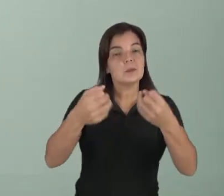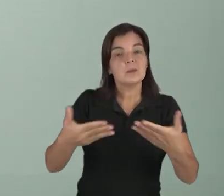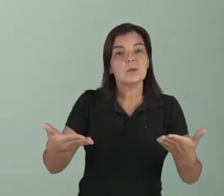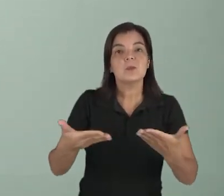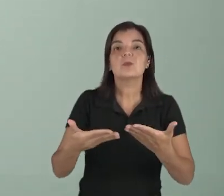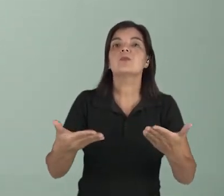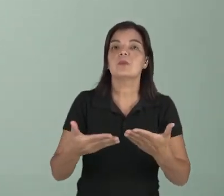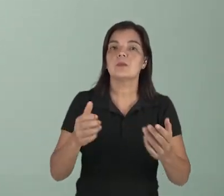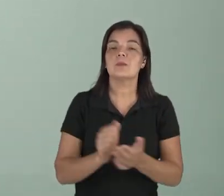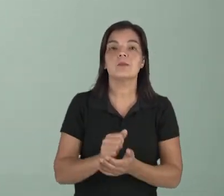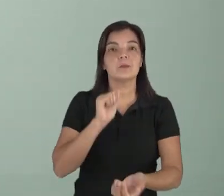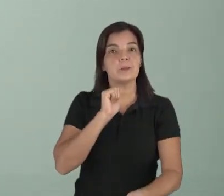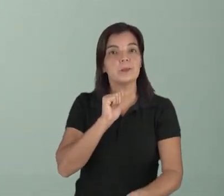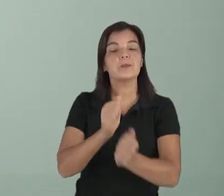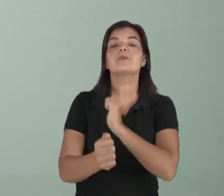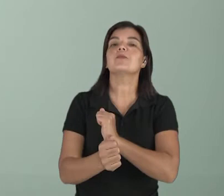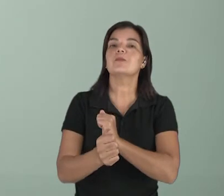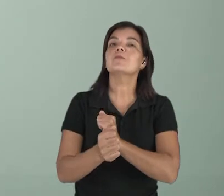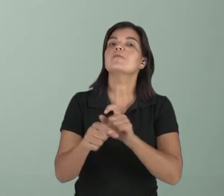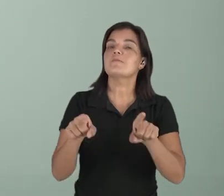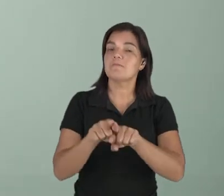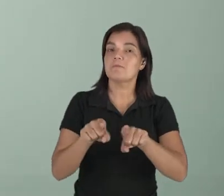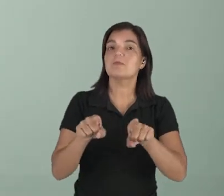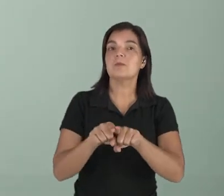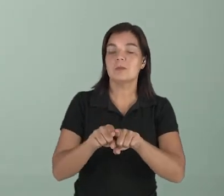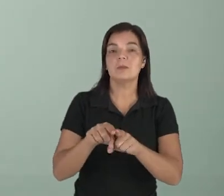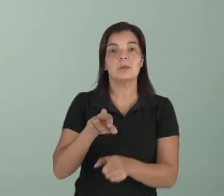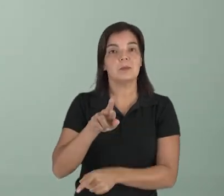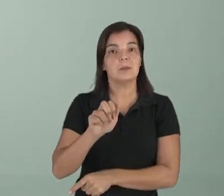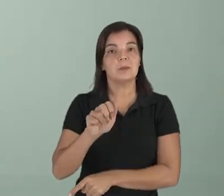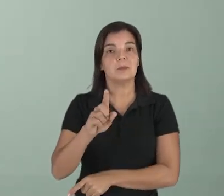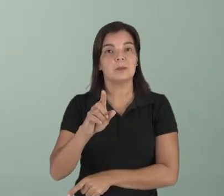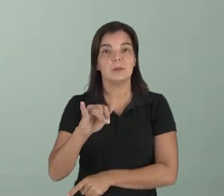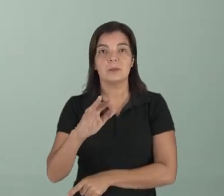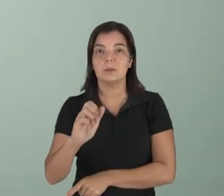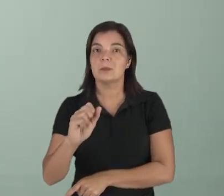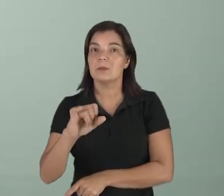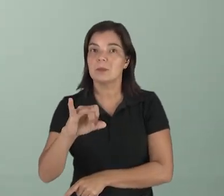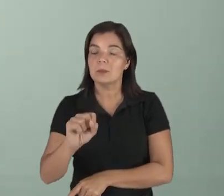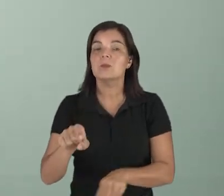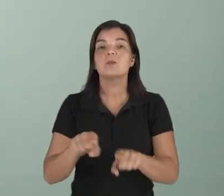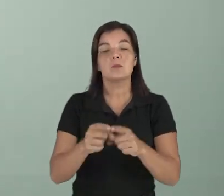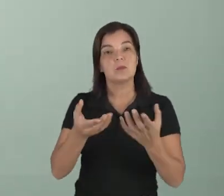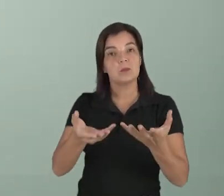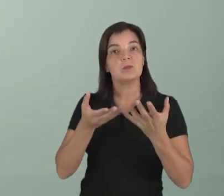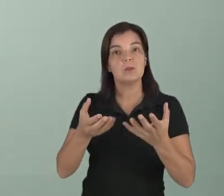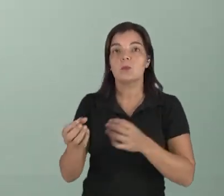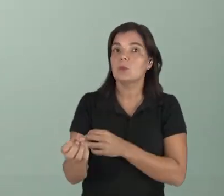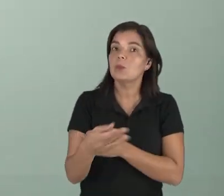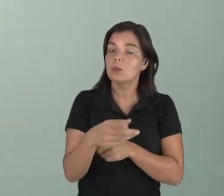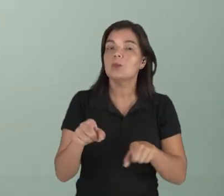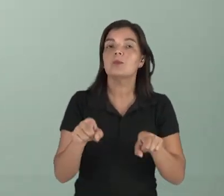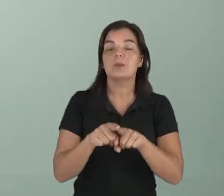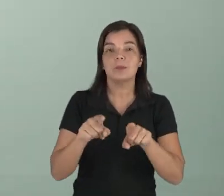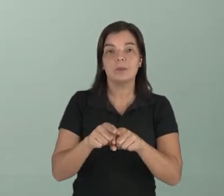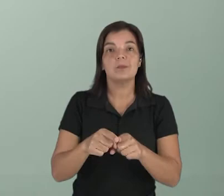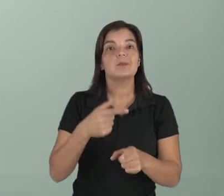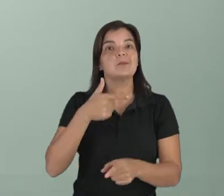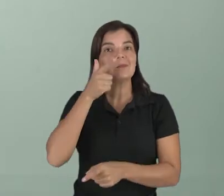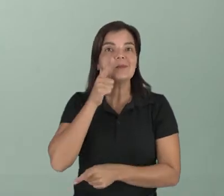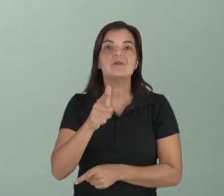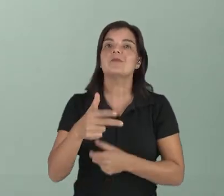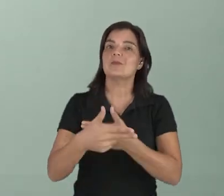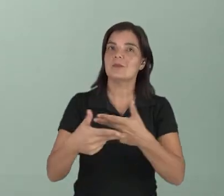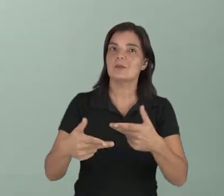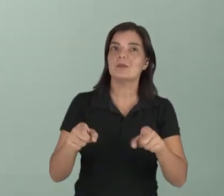hoje, né? Dos esportes de aventuras, esportes radicais. Essa busca pelo novo, pela aventura, né?